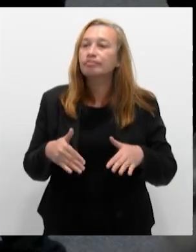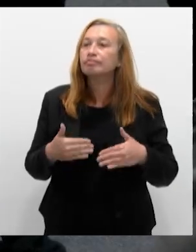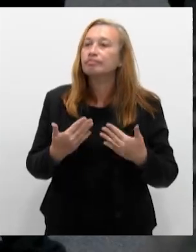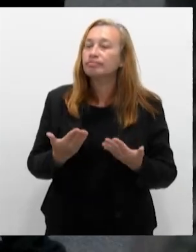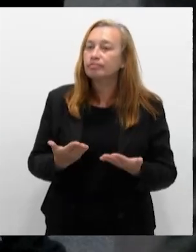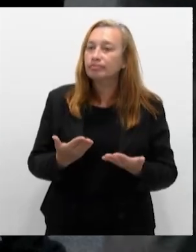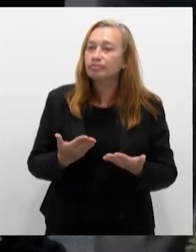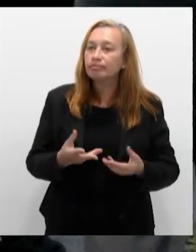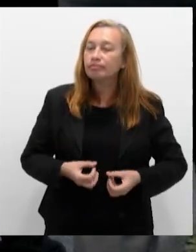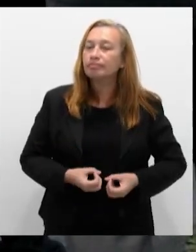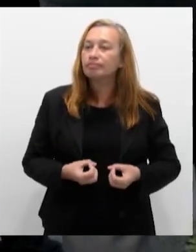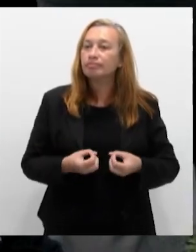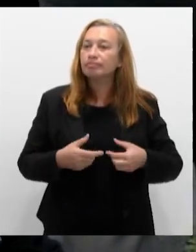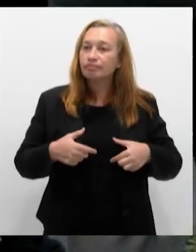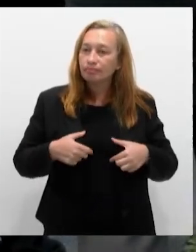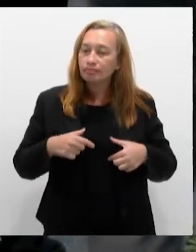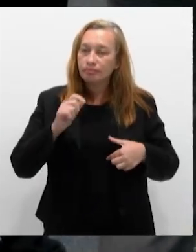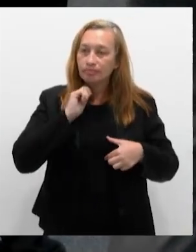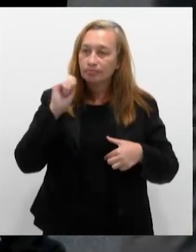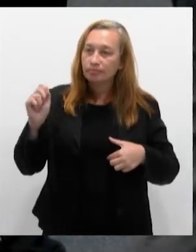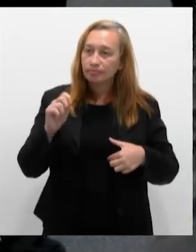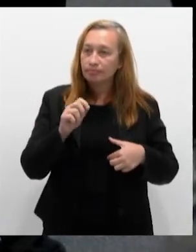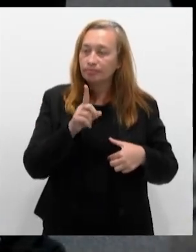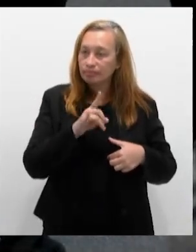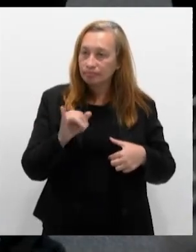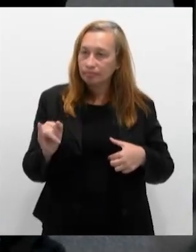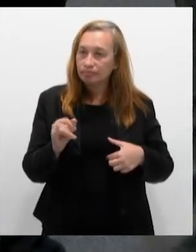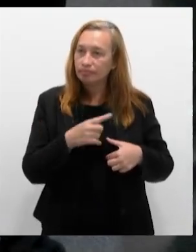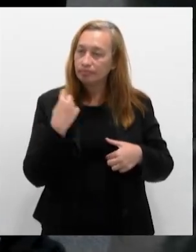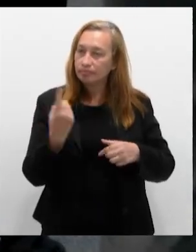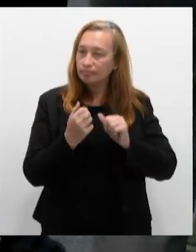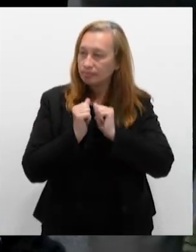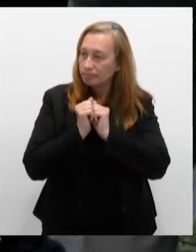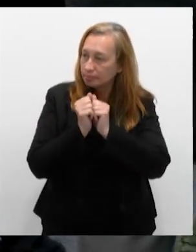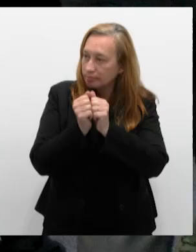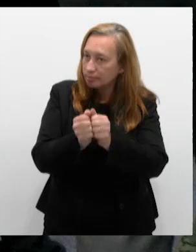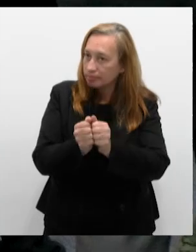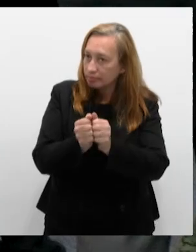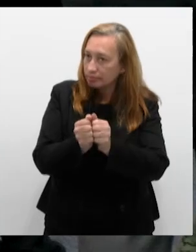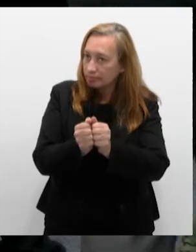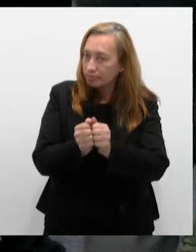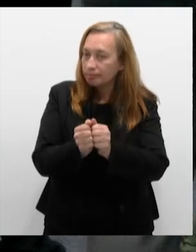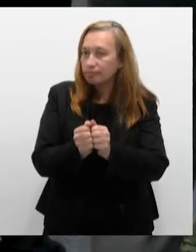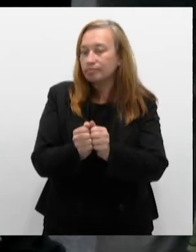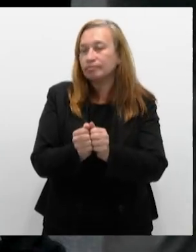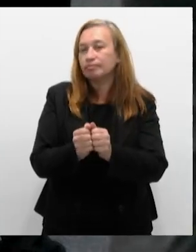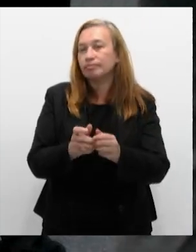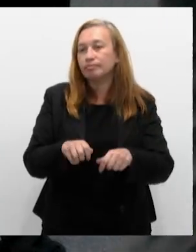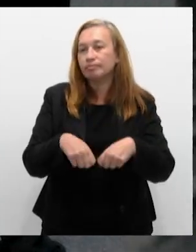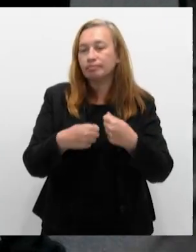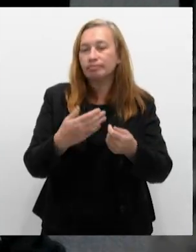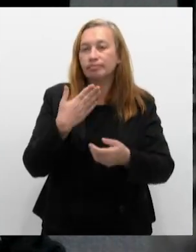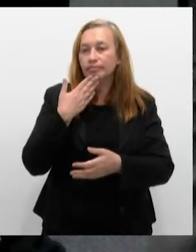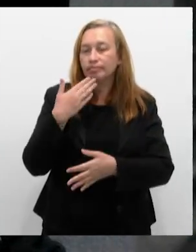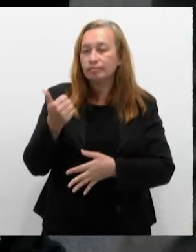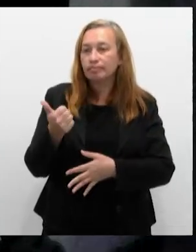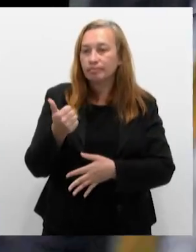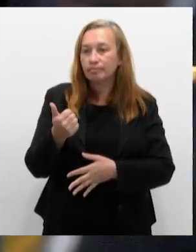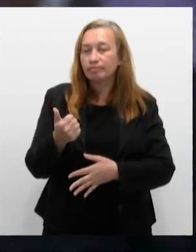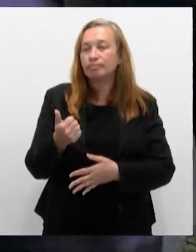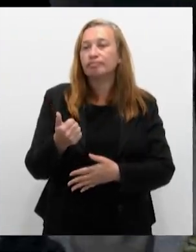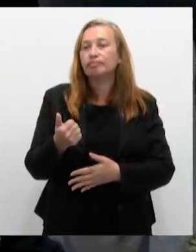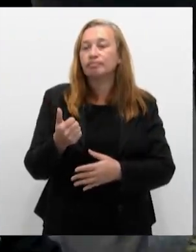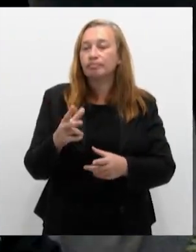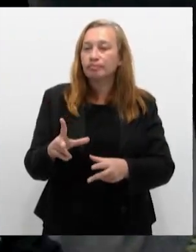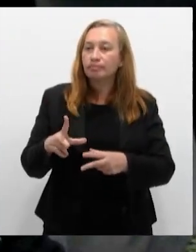for da entrega da medalha, nós todos vamos nos esmerar para proporcionarmos a ela aquilo que ela merece